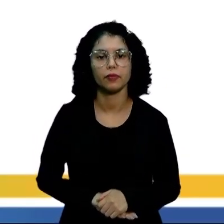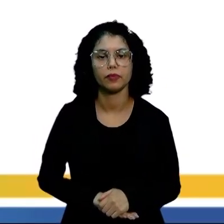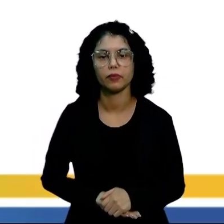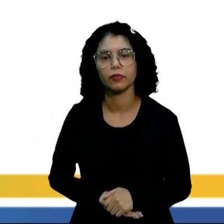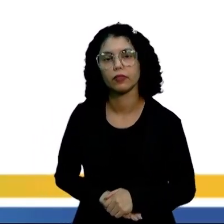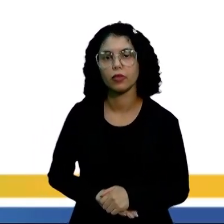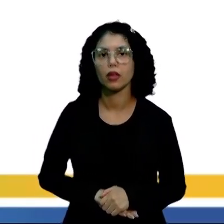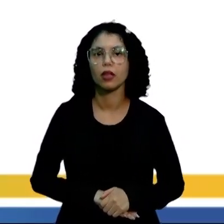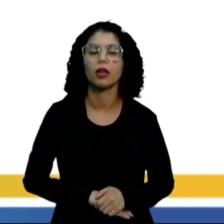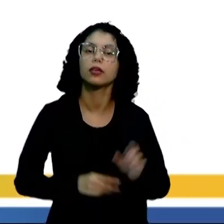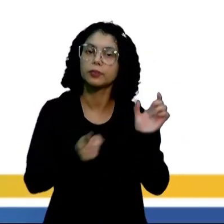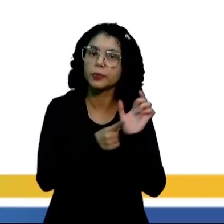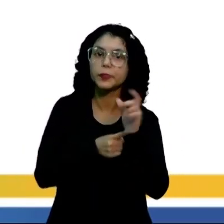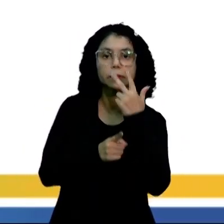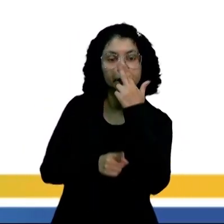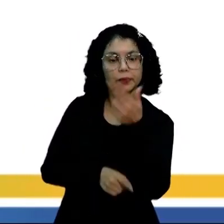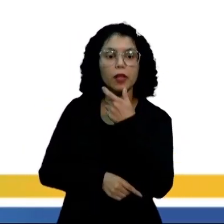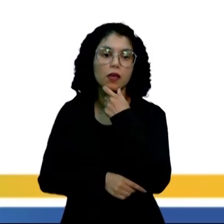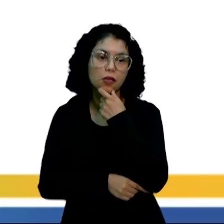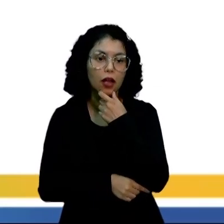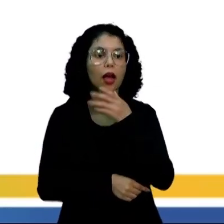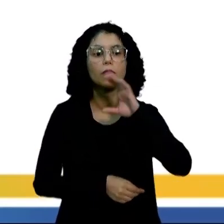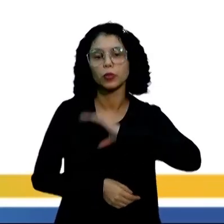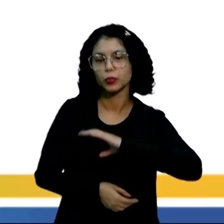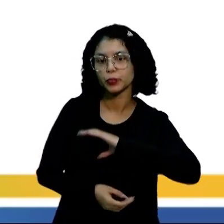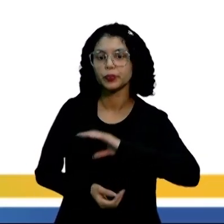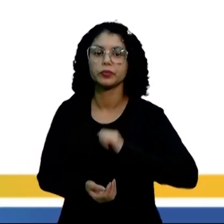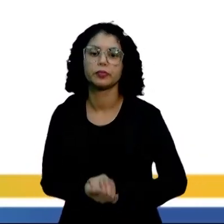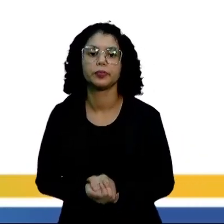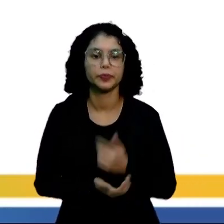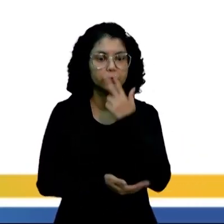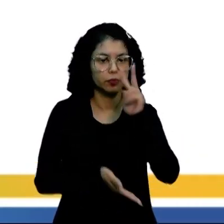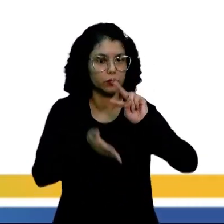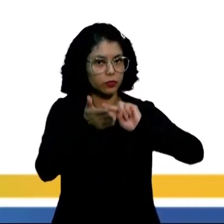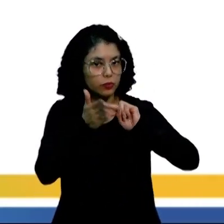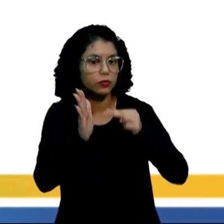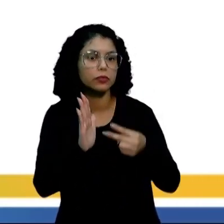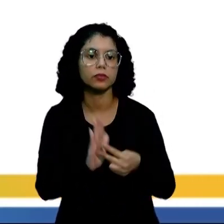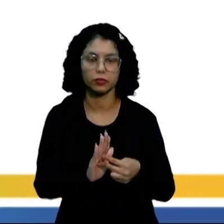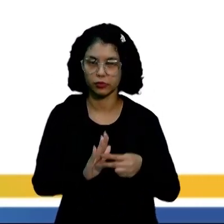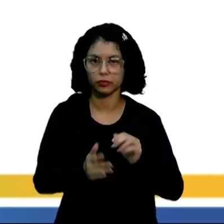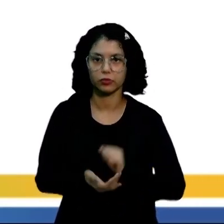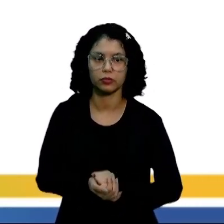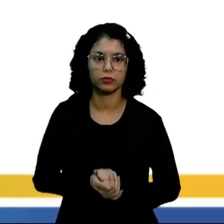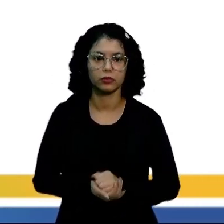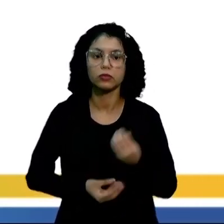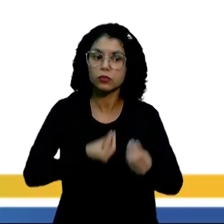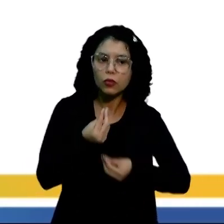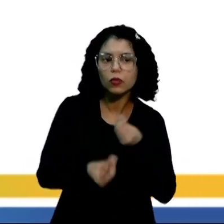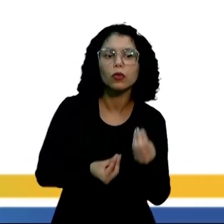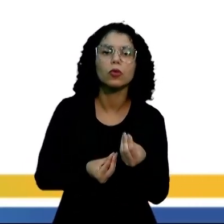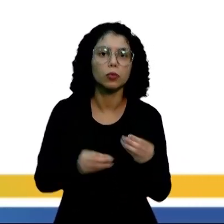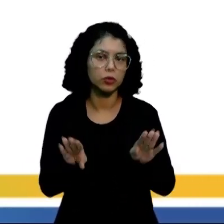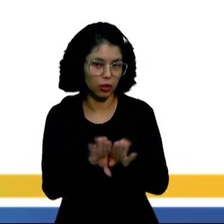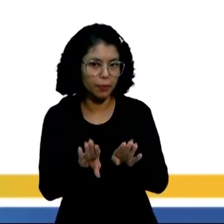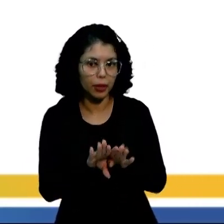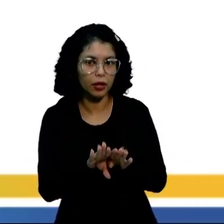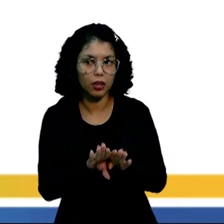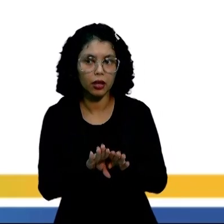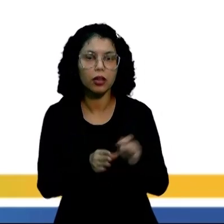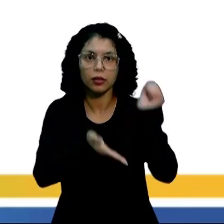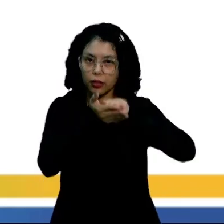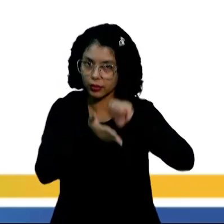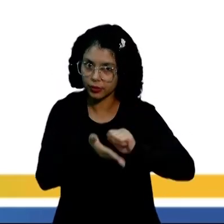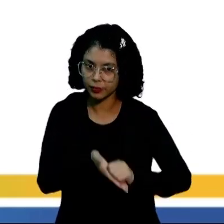As palavras cognatas do inglês para o português são parecidas, tanto no significado quanto na